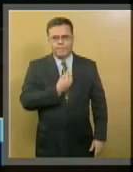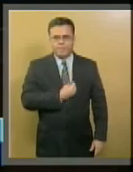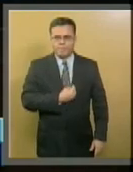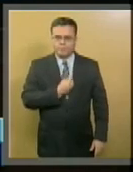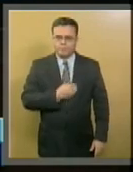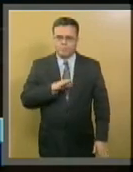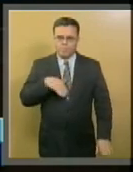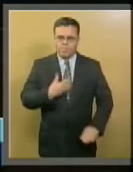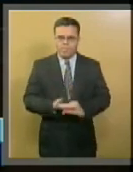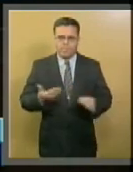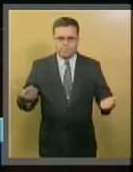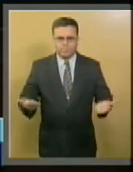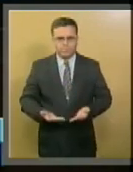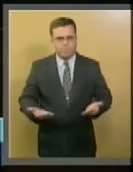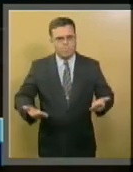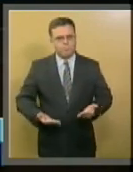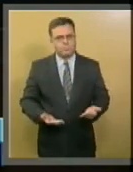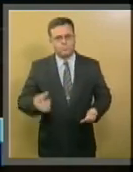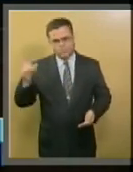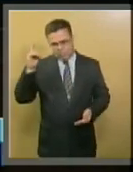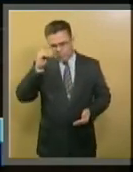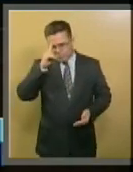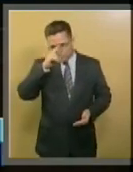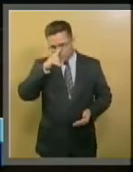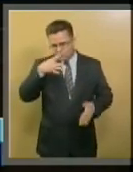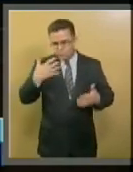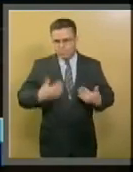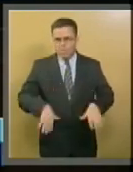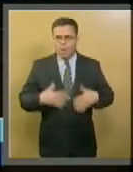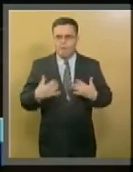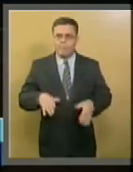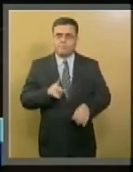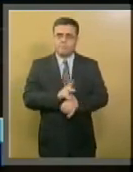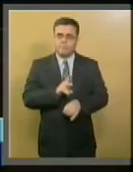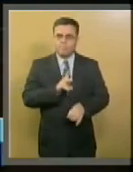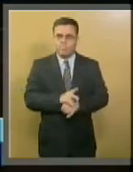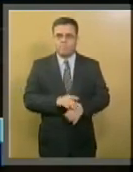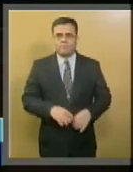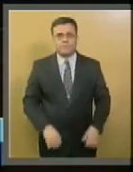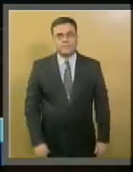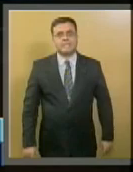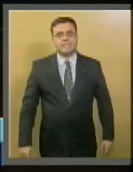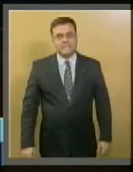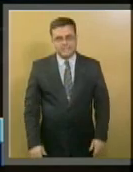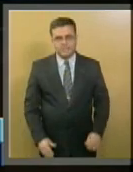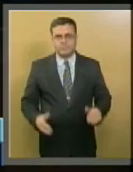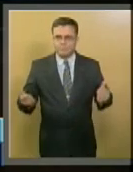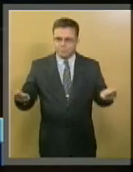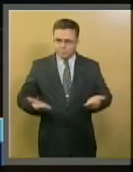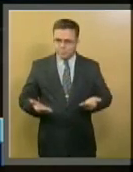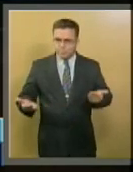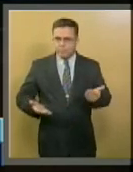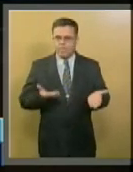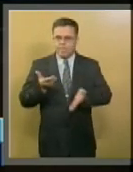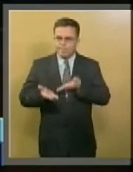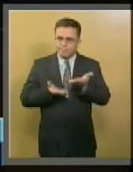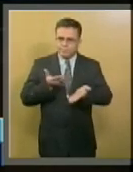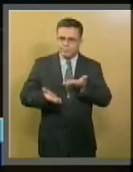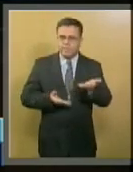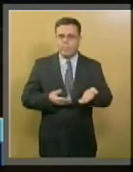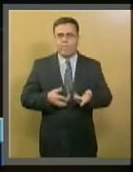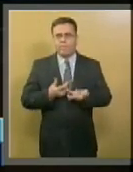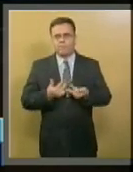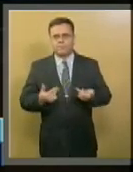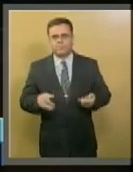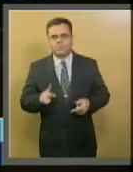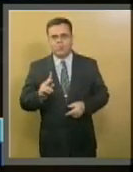até então a nossa dificuldade em resgatar e tratar era muito maior. Agora, com esse tratamento, com o ambulatório